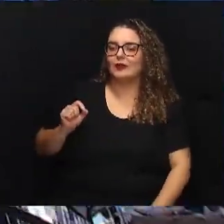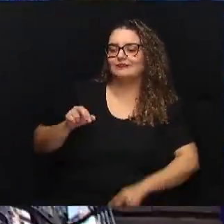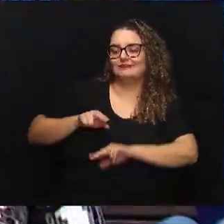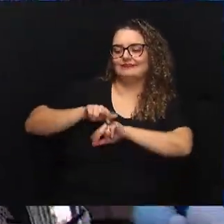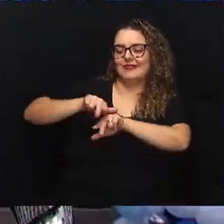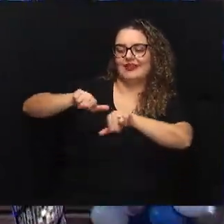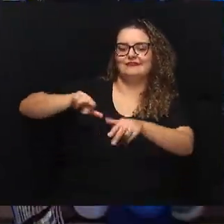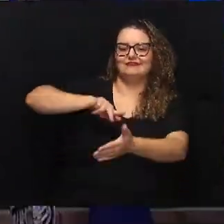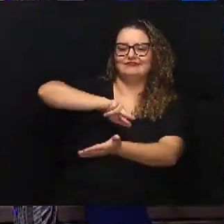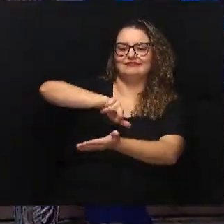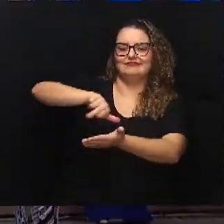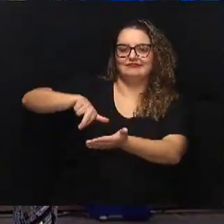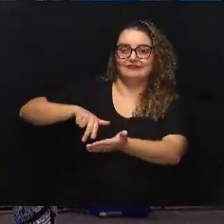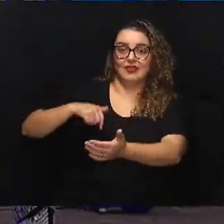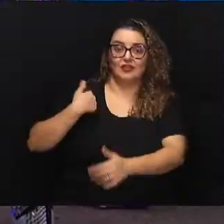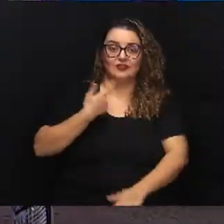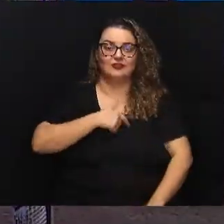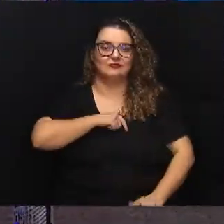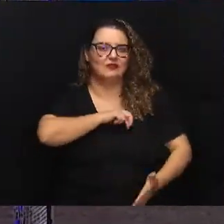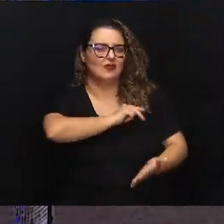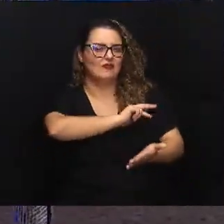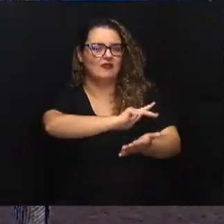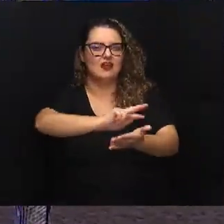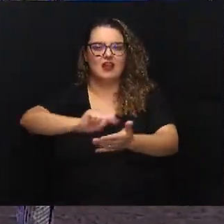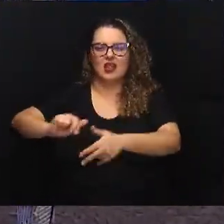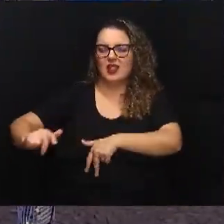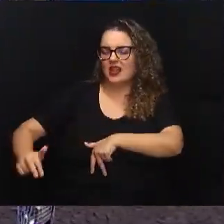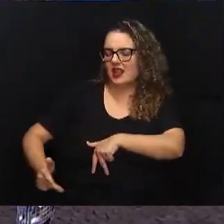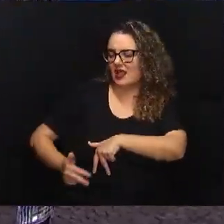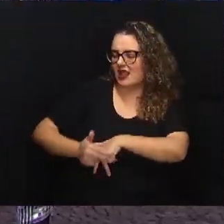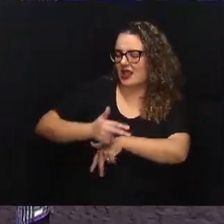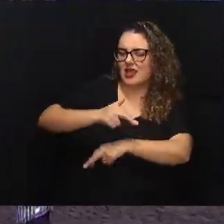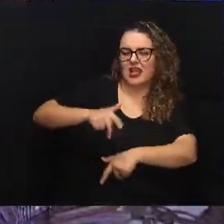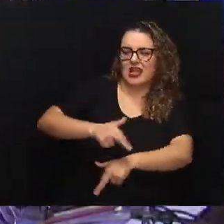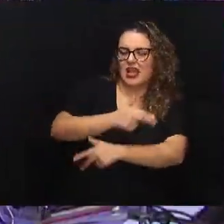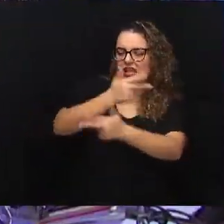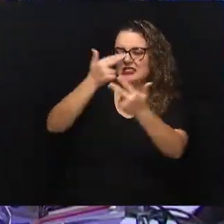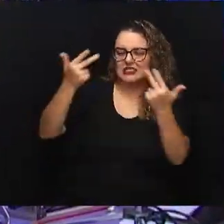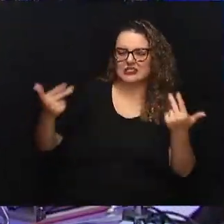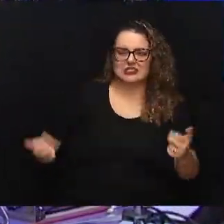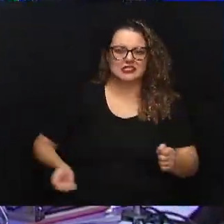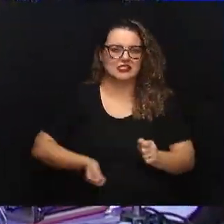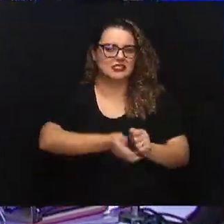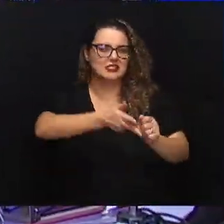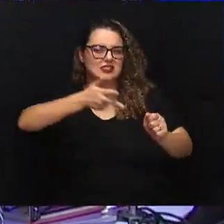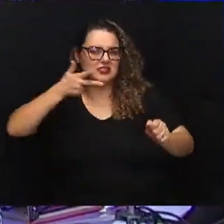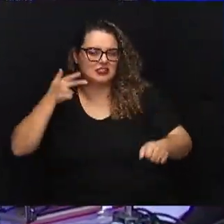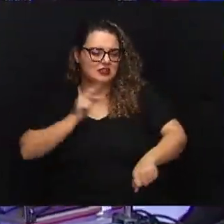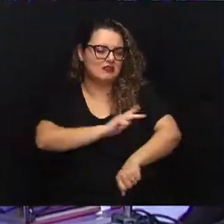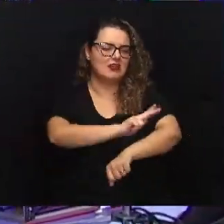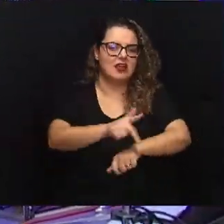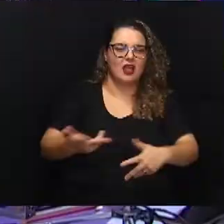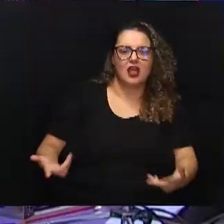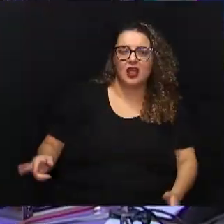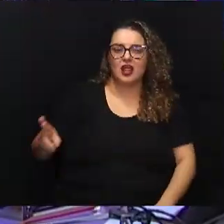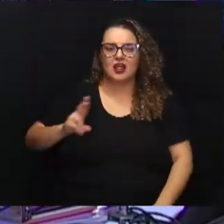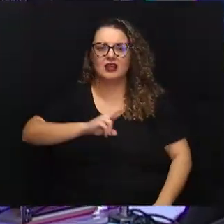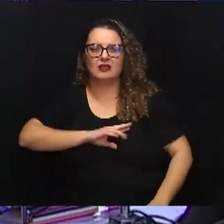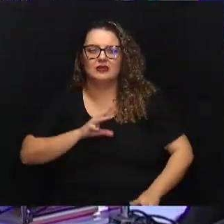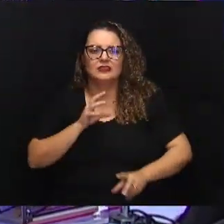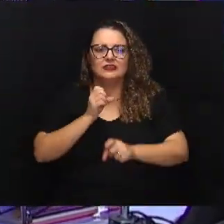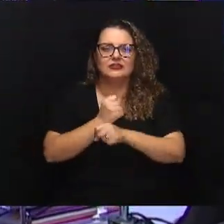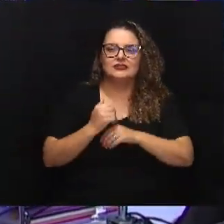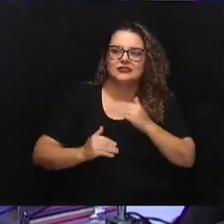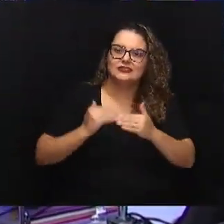somos formados por diversas raças, culturas, religiões, tradições, né, que somaram e criam